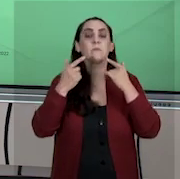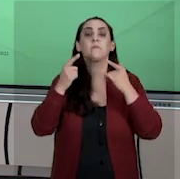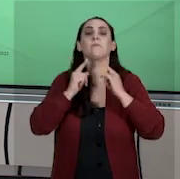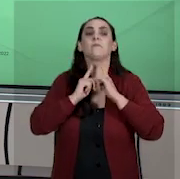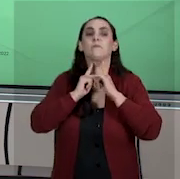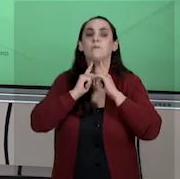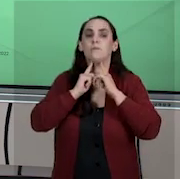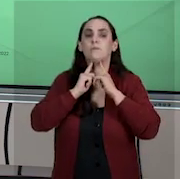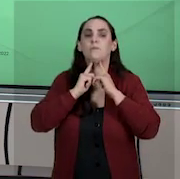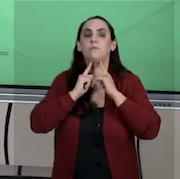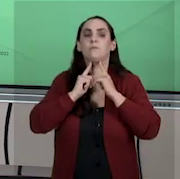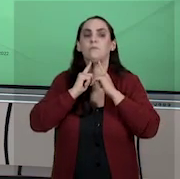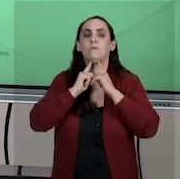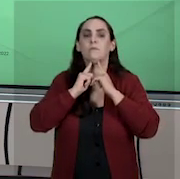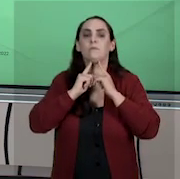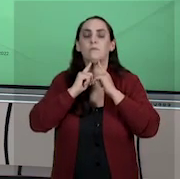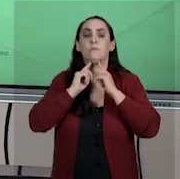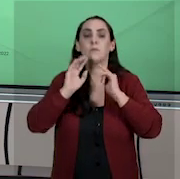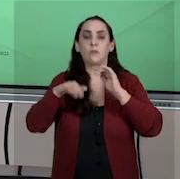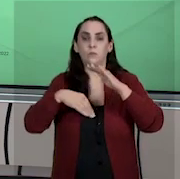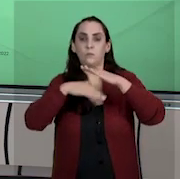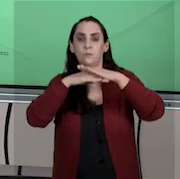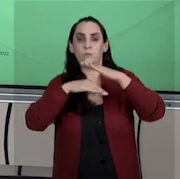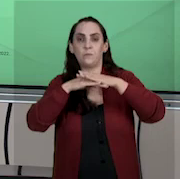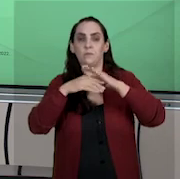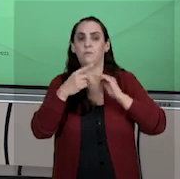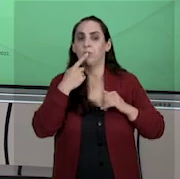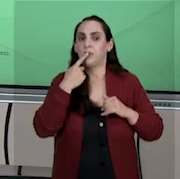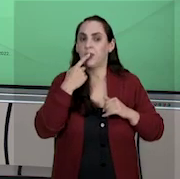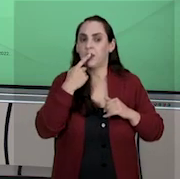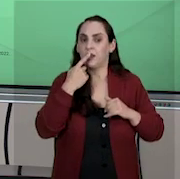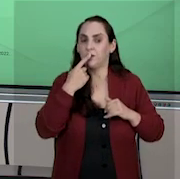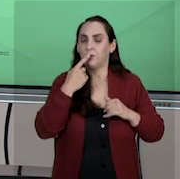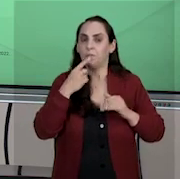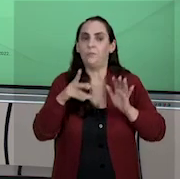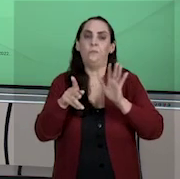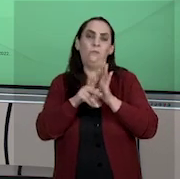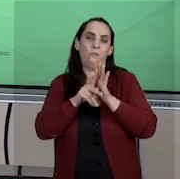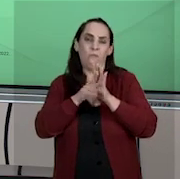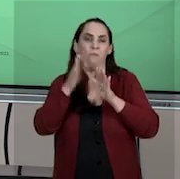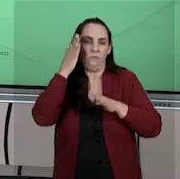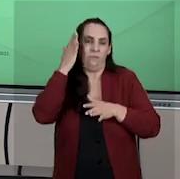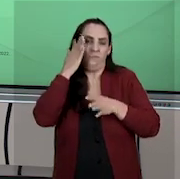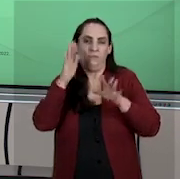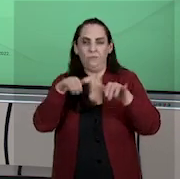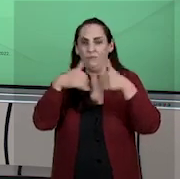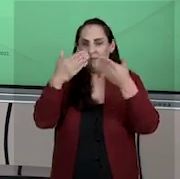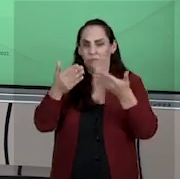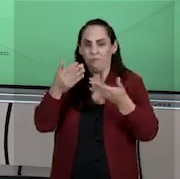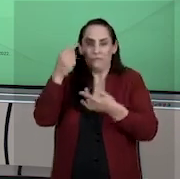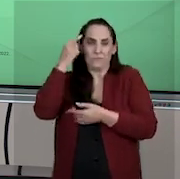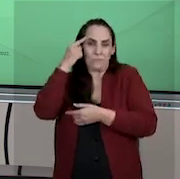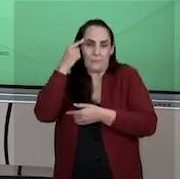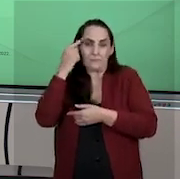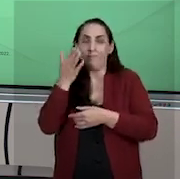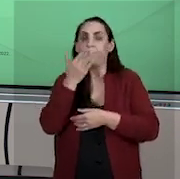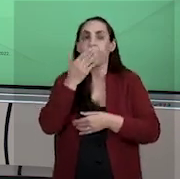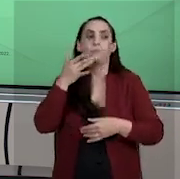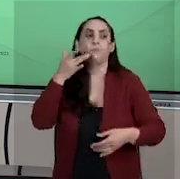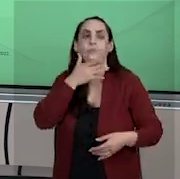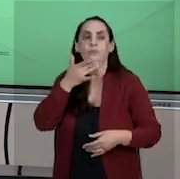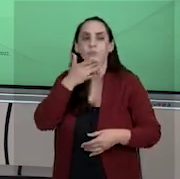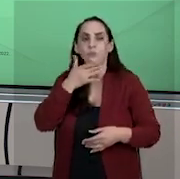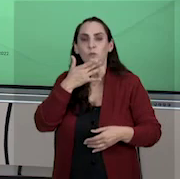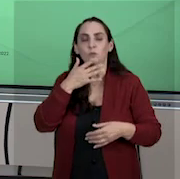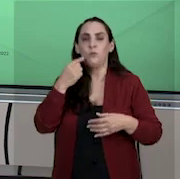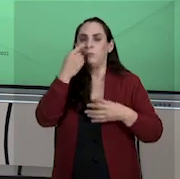aqui, abaixo da língua. Sabe quando a gente saliva muito quando você pensa em um alimento gostoso, que sua